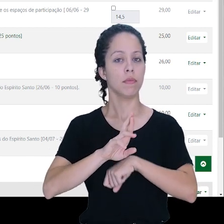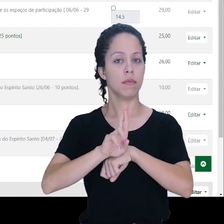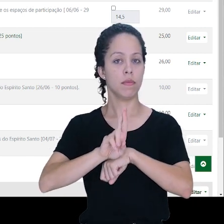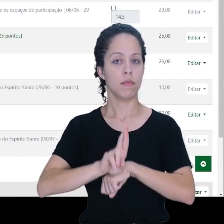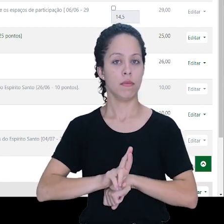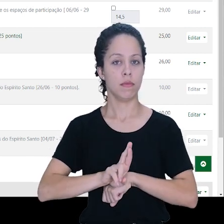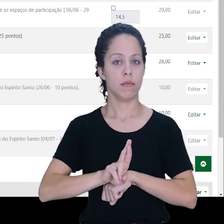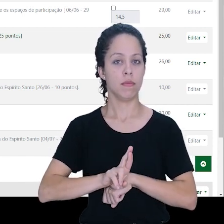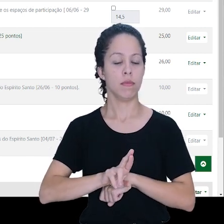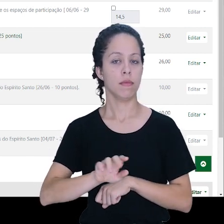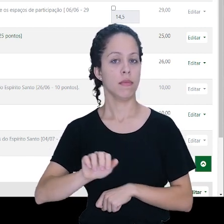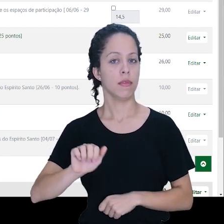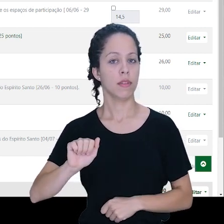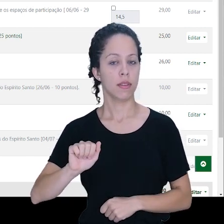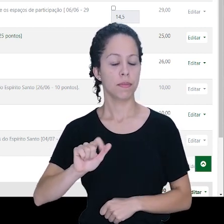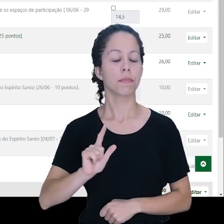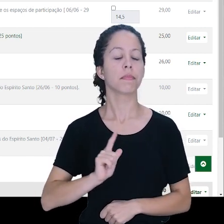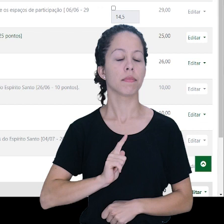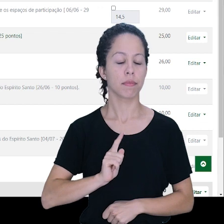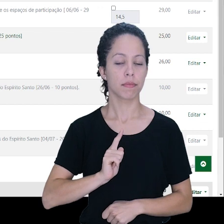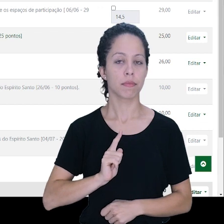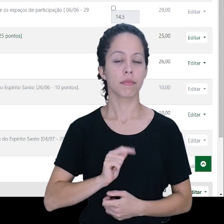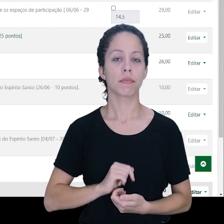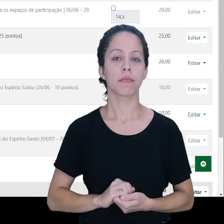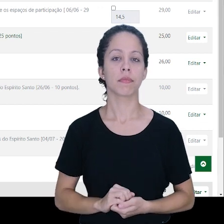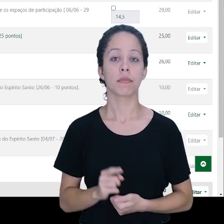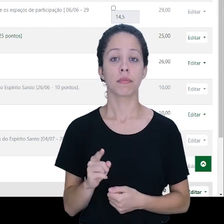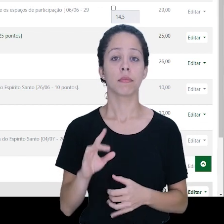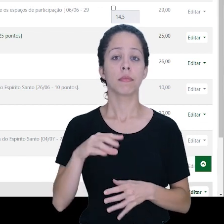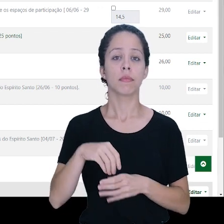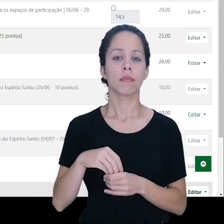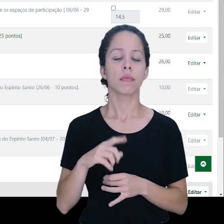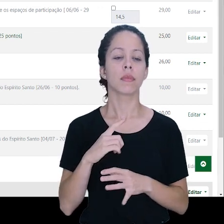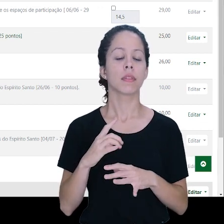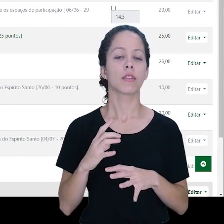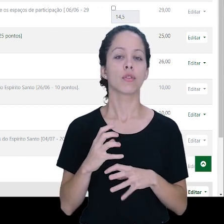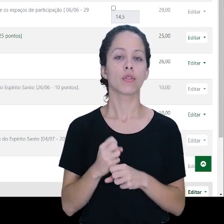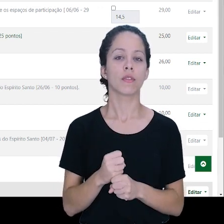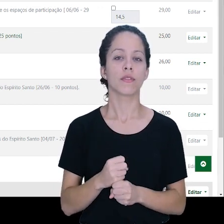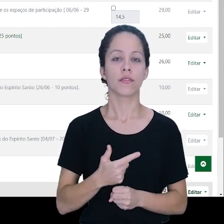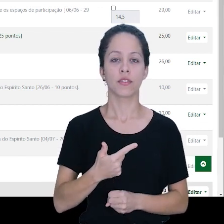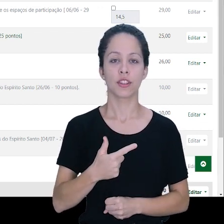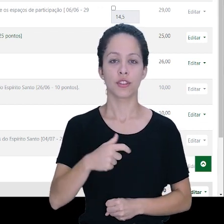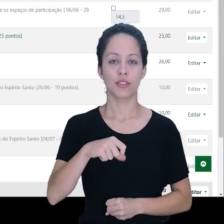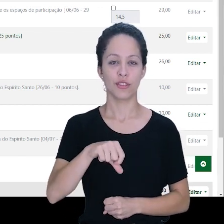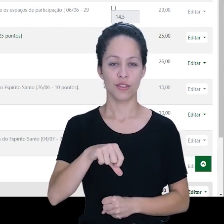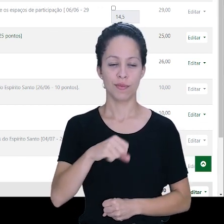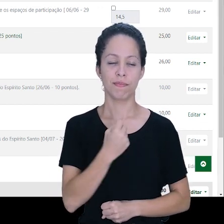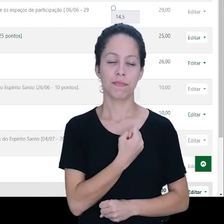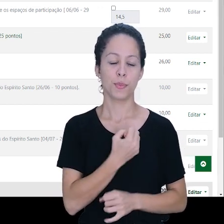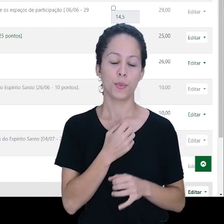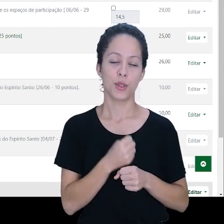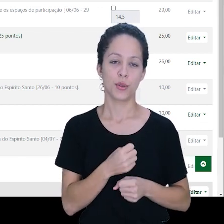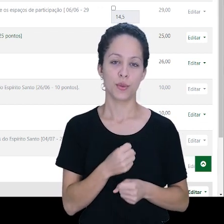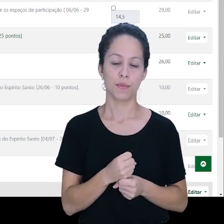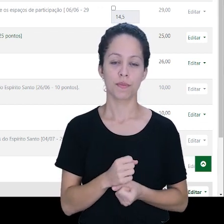a recuperação a né que também soma 29 pontos